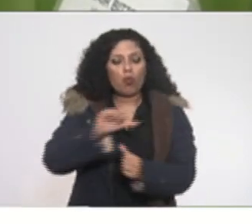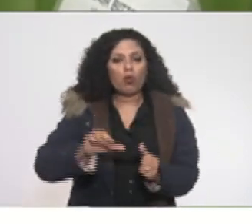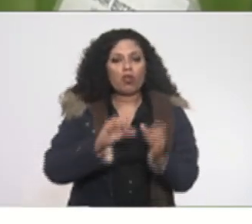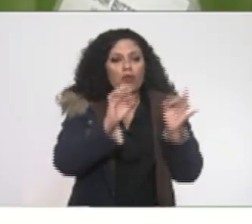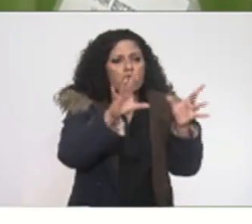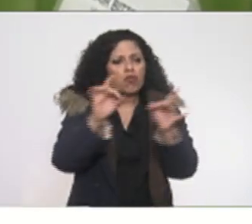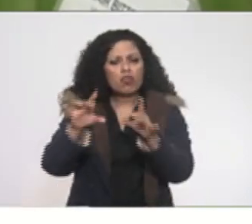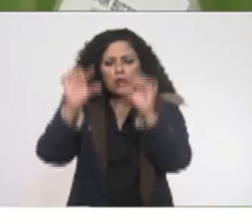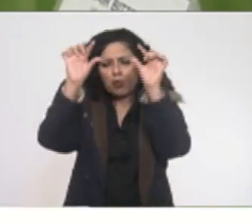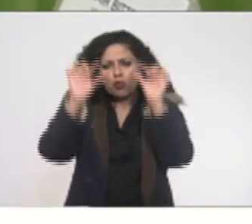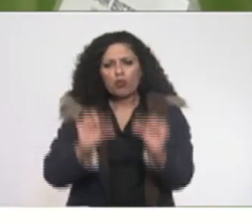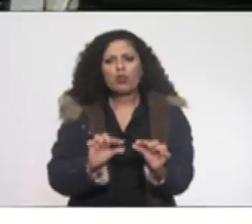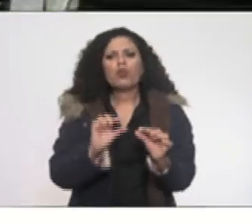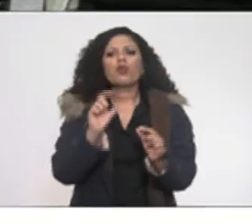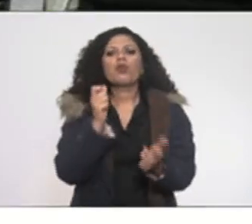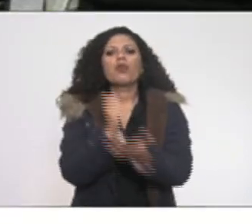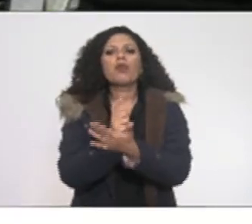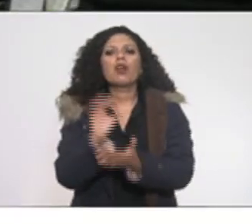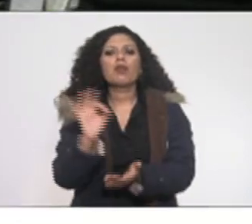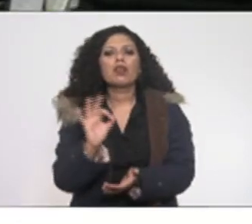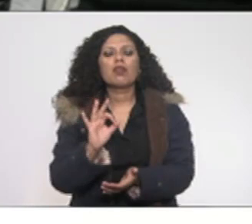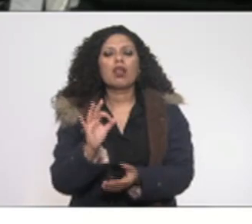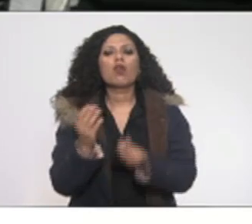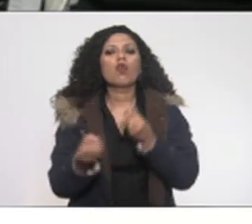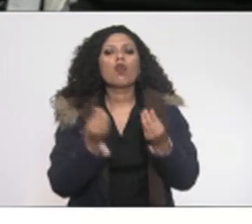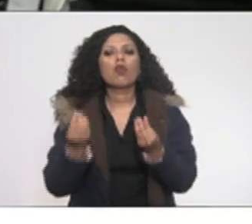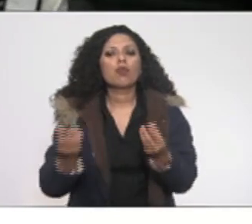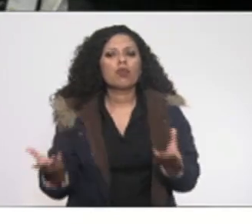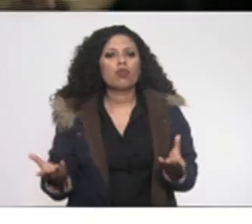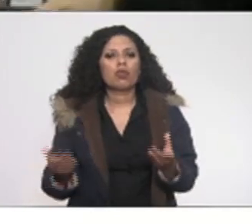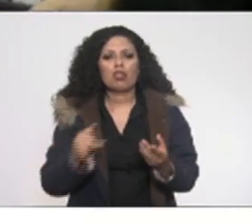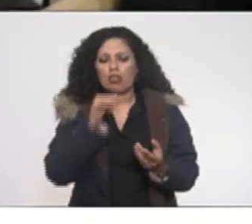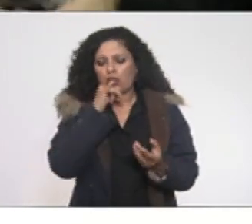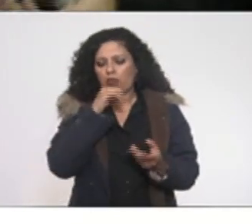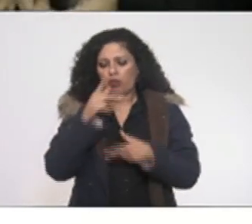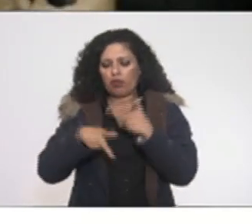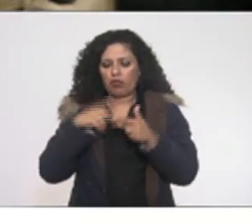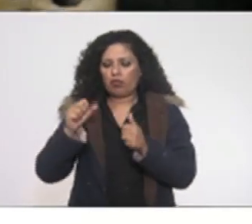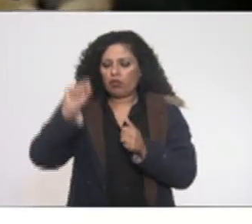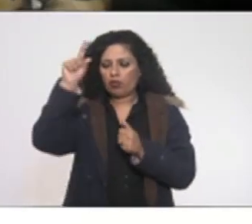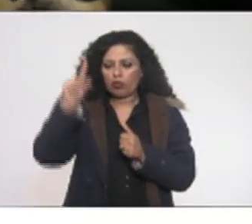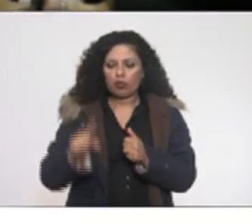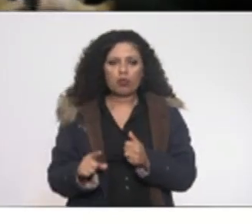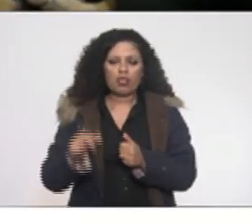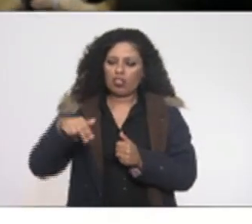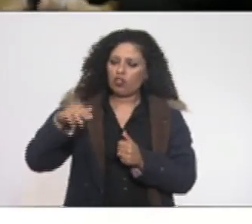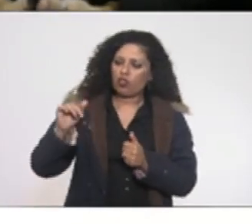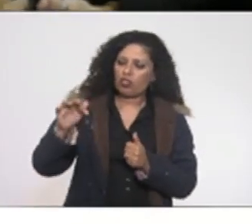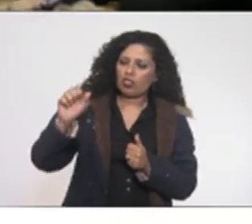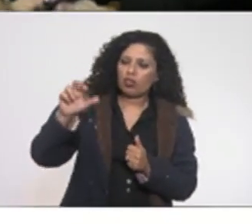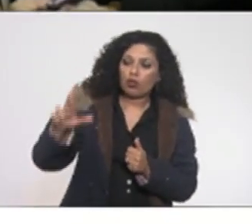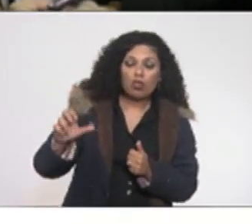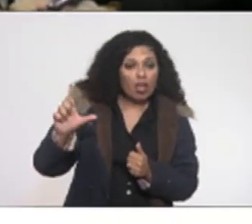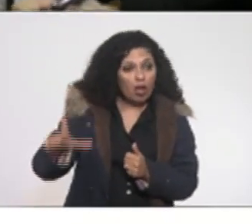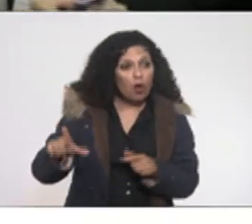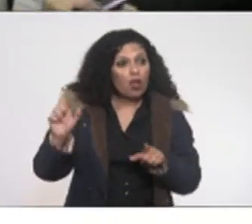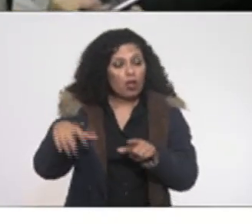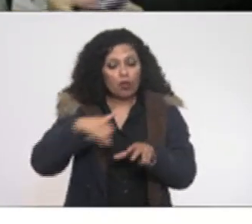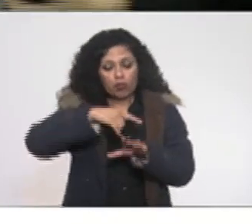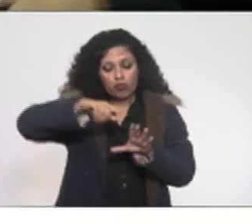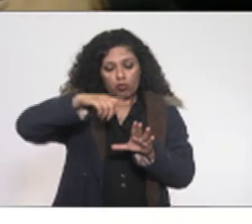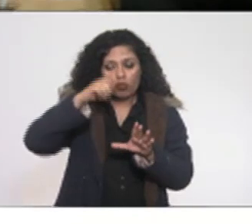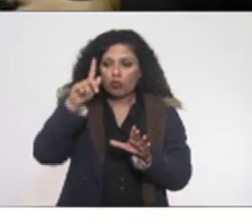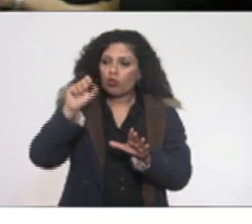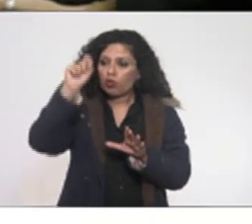valor? Tá, é só fazer uma distinção aqui, que o gás natural que a gente fala é esse gás de cozinha, que é o canalizado, né? O